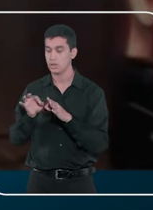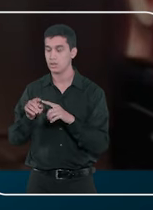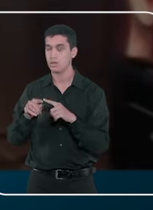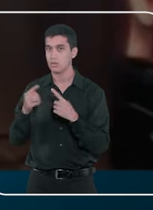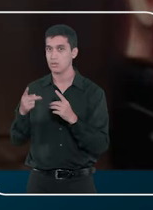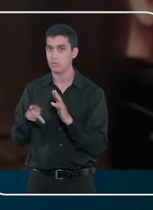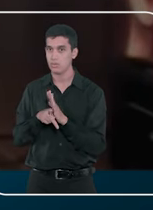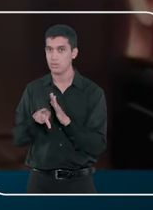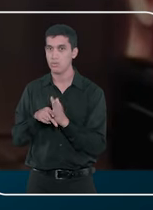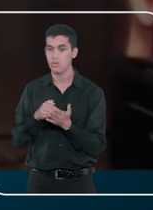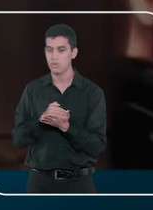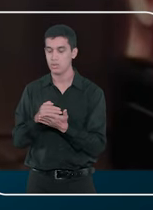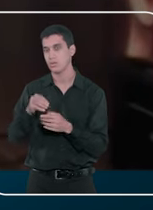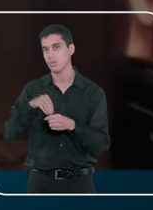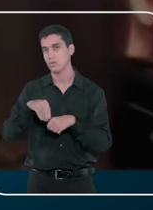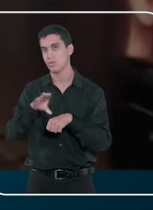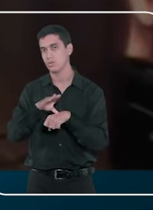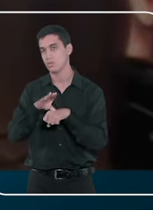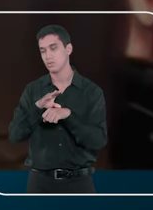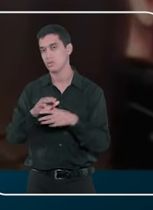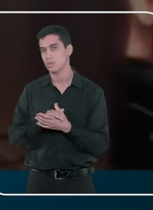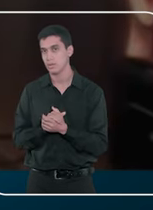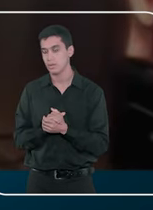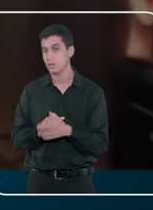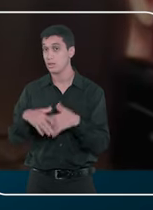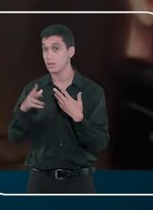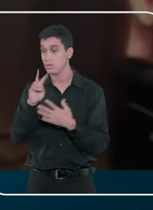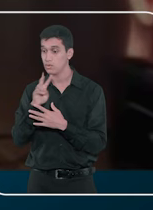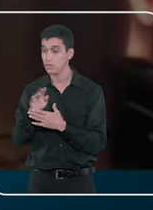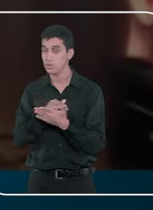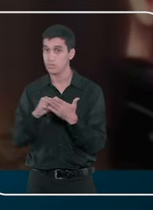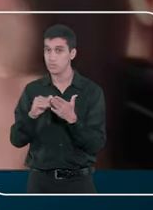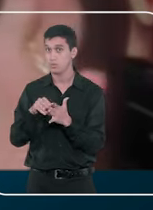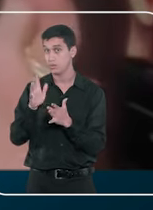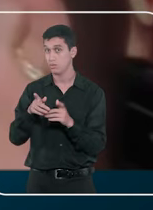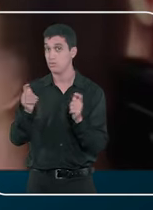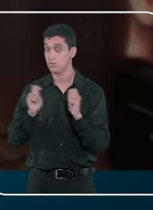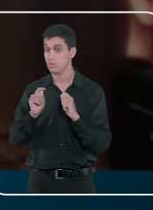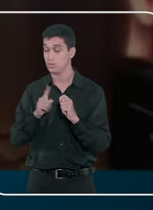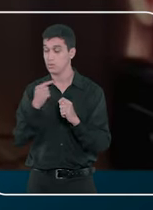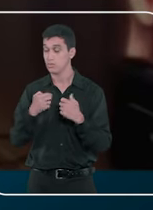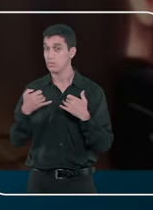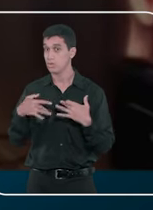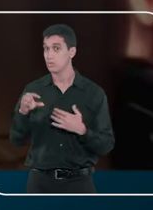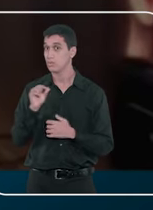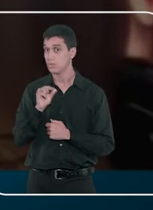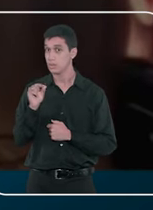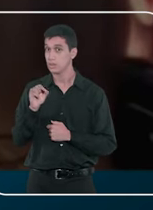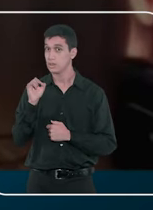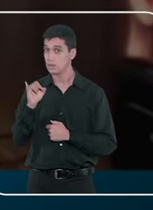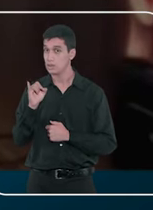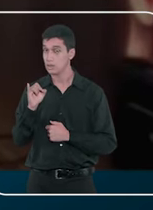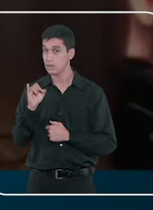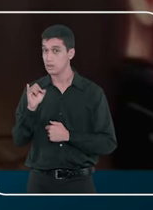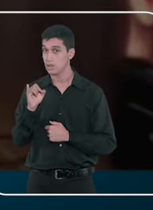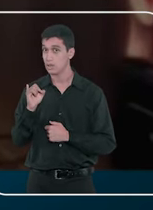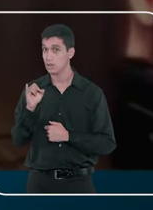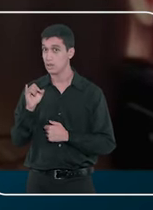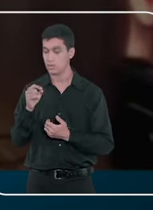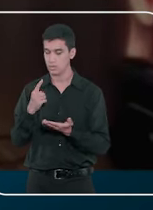de natureza constitucional. Essa visão já nos permite dizer o seguinte: se o acordo de colaboração